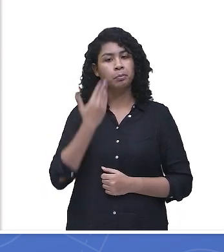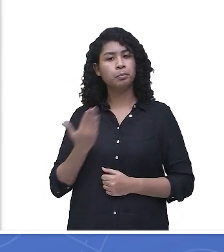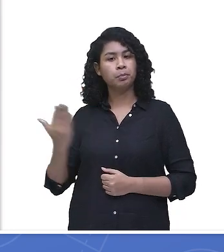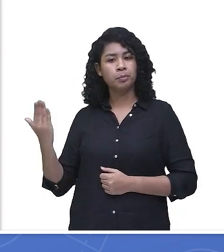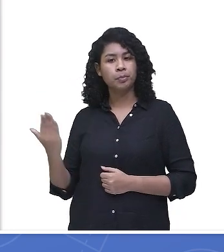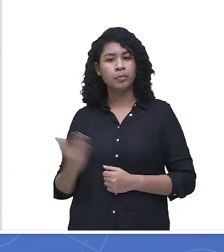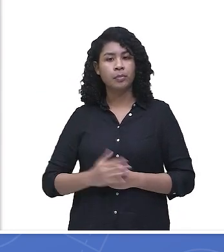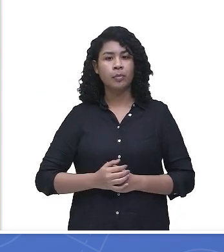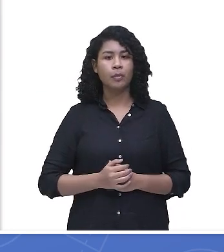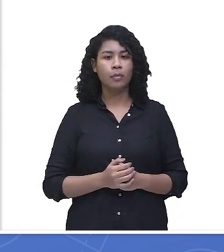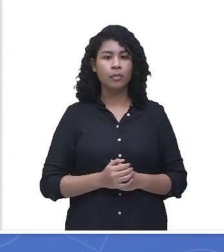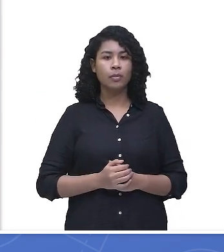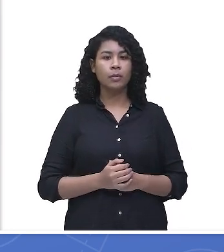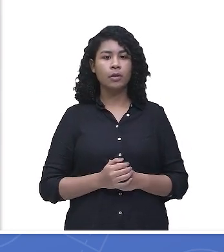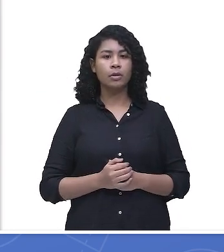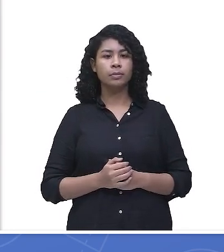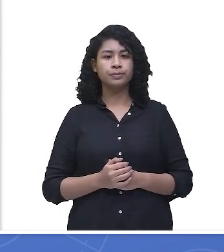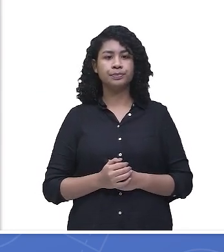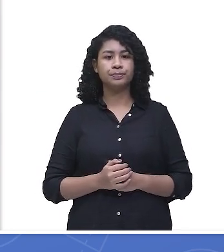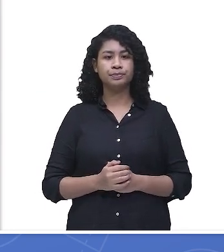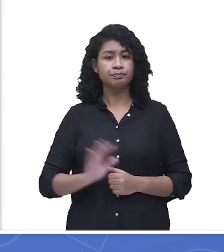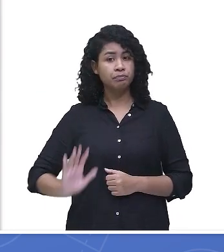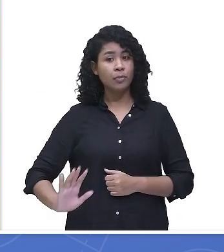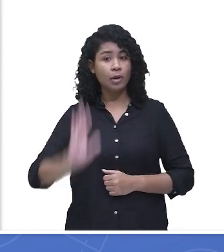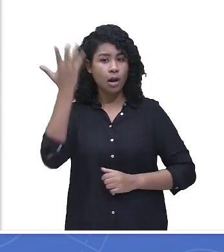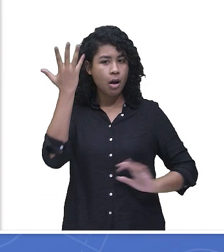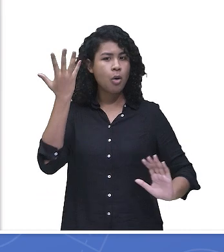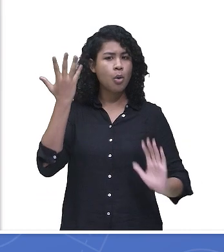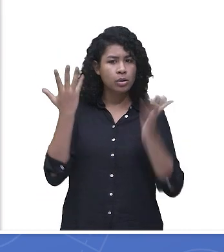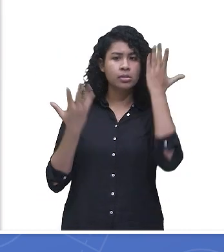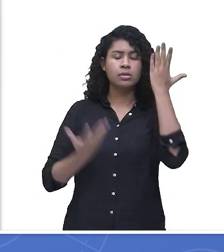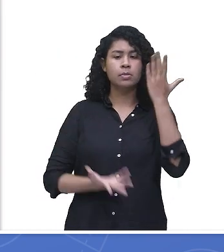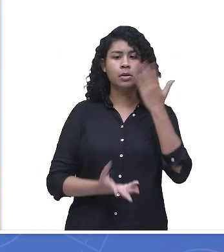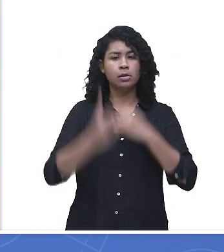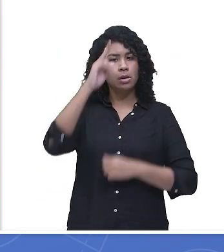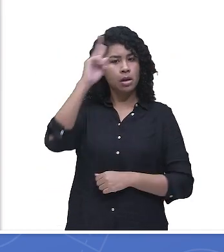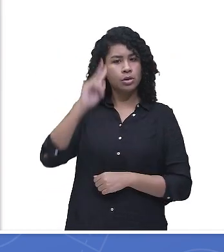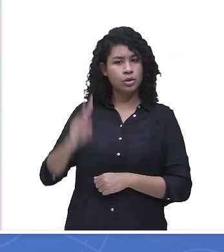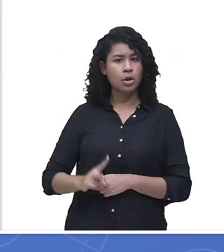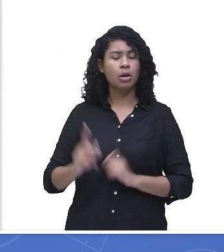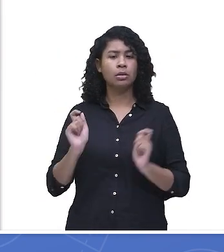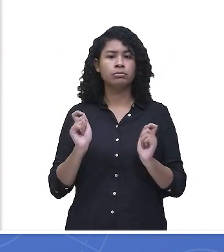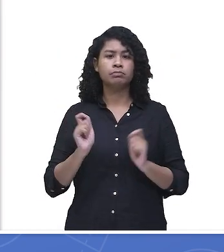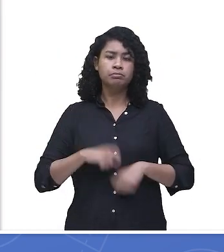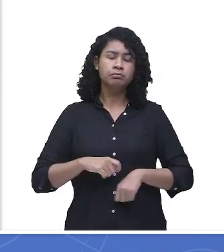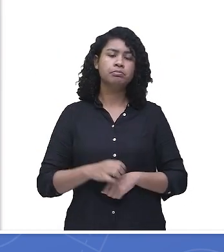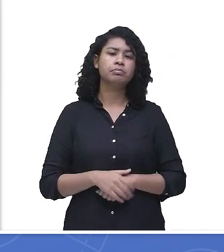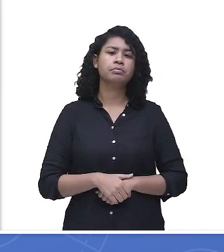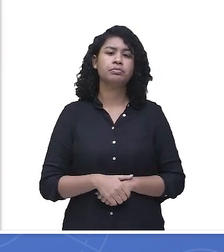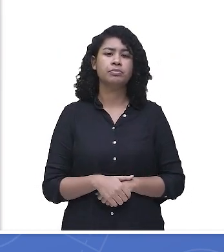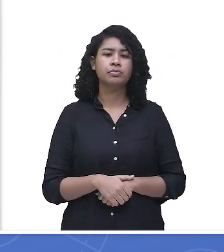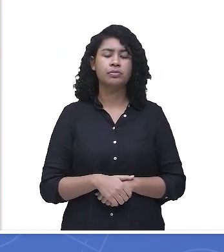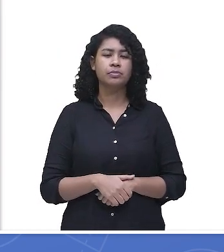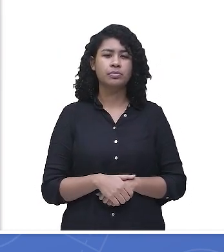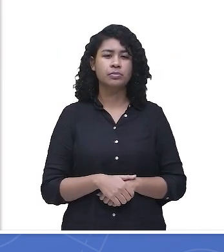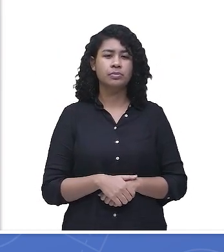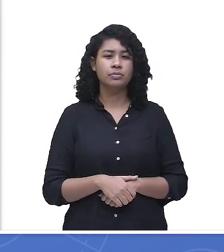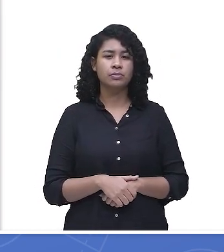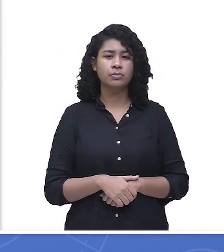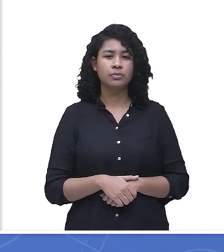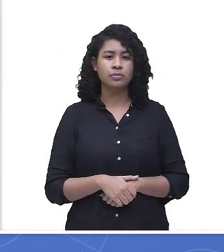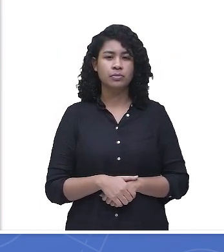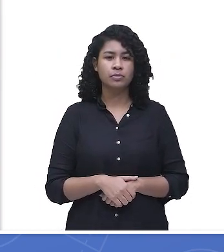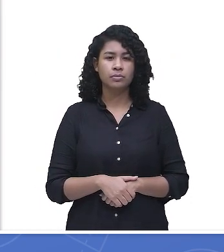enredo, diferentemente do que acontece com o romance, cuja extensão é maior, o que permite um ritmo mais lento, a novela segue